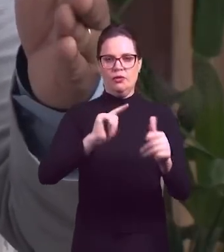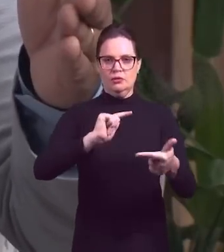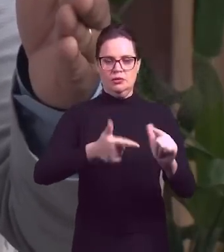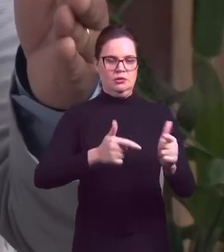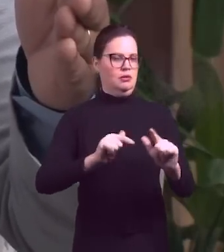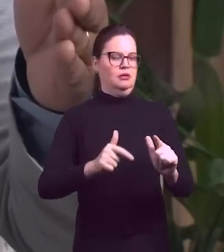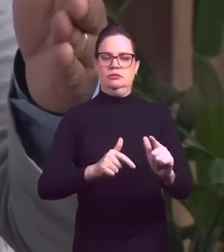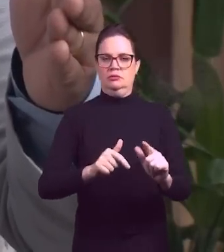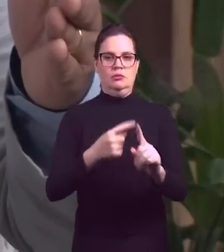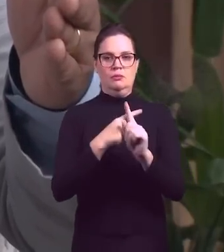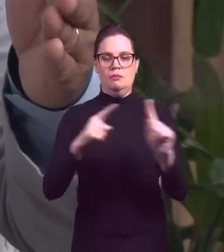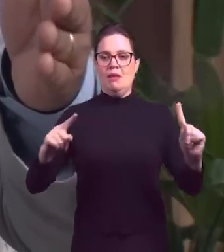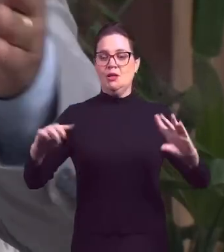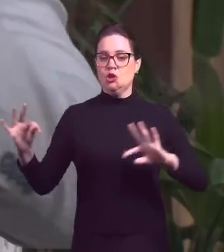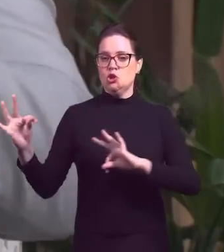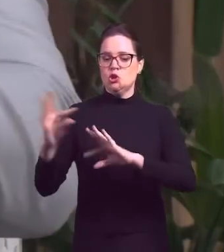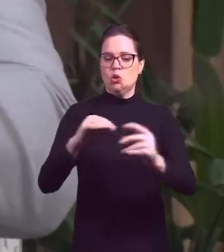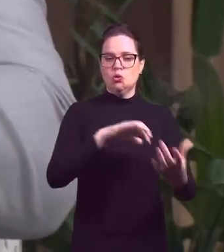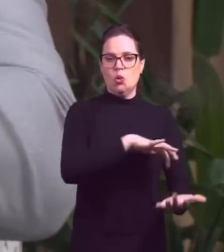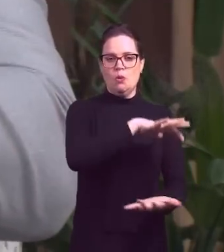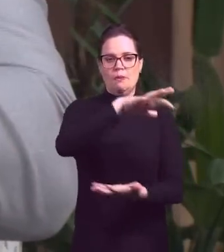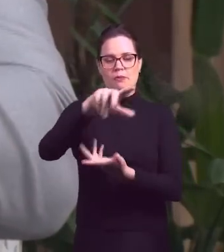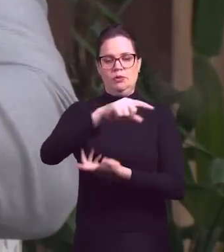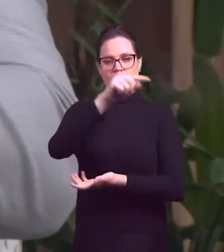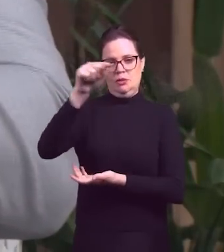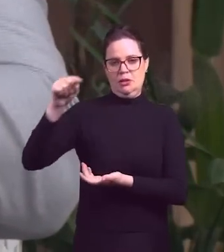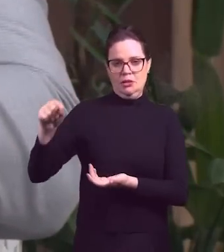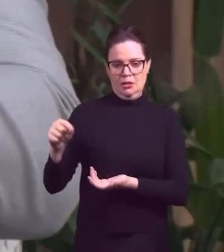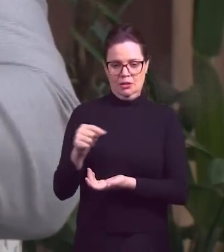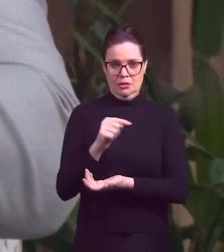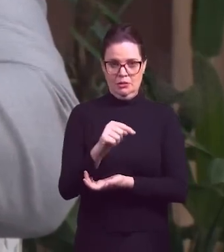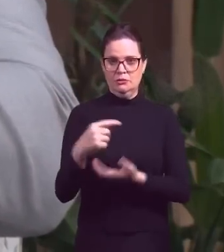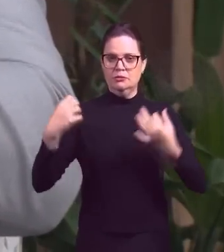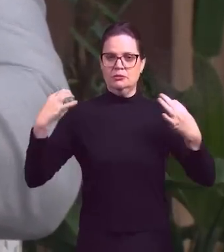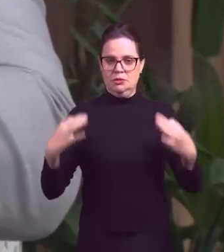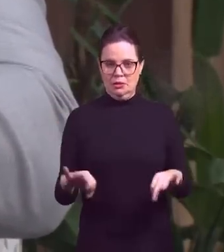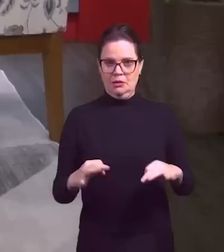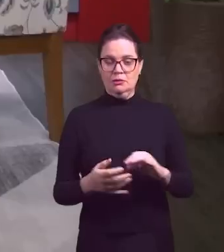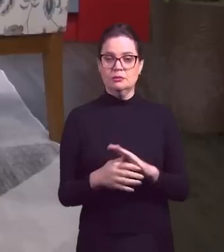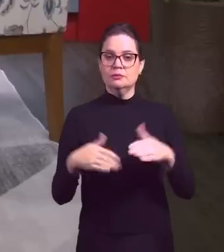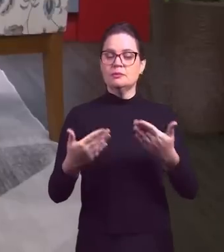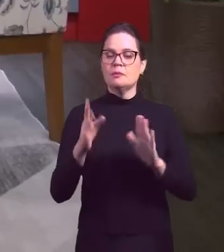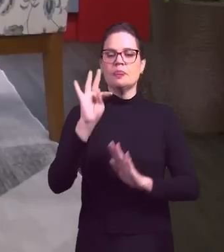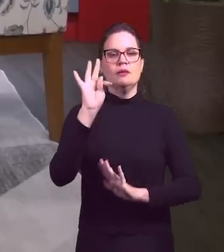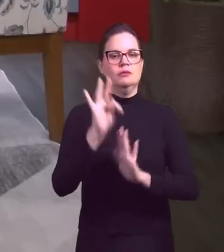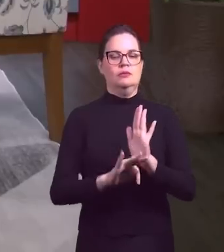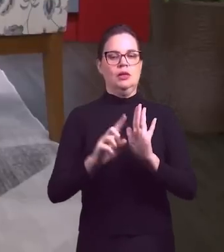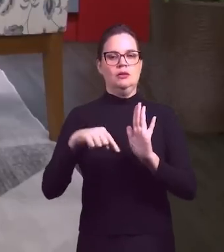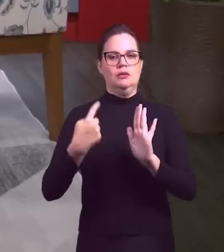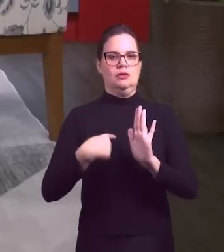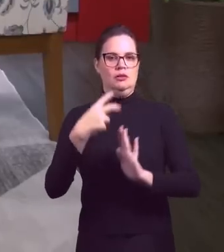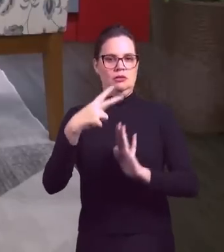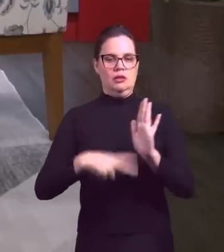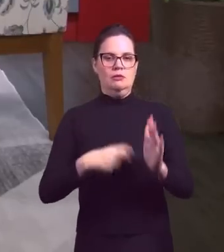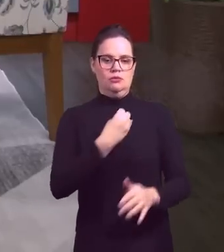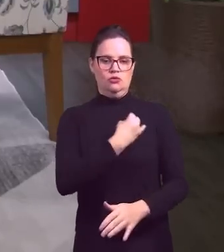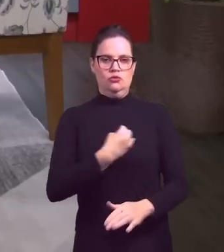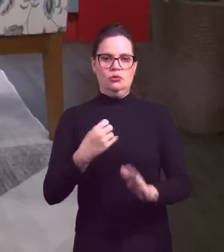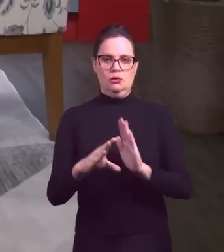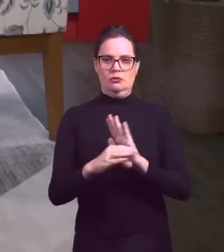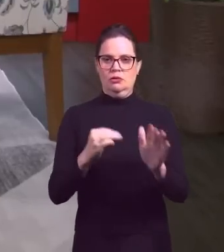era apenas Israel, mas o mundo todo. Louvado seja o nome do Senhor. Não é verdade? É isso mesmo. Então o texto que citamos,